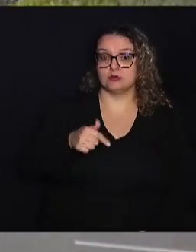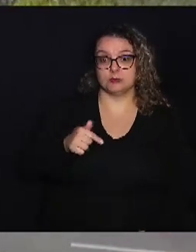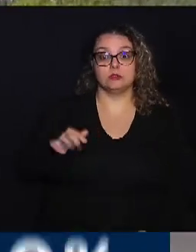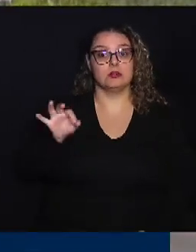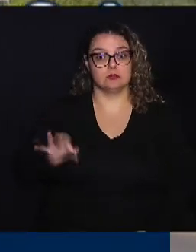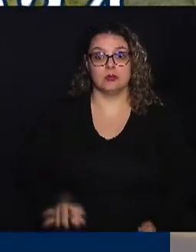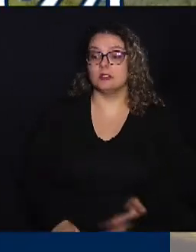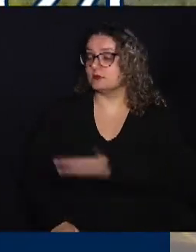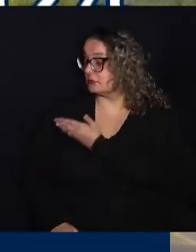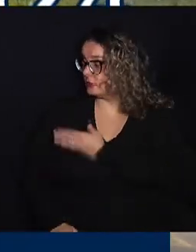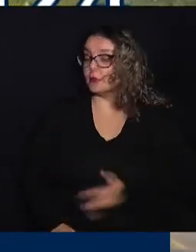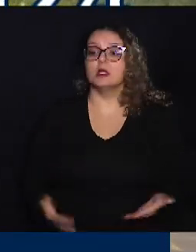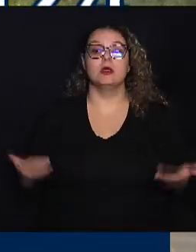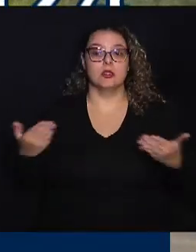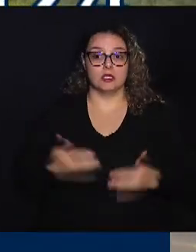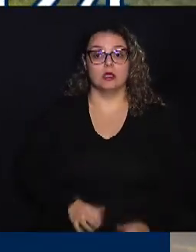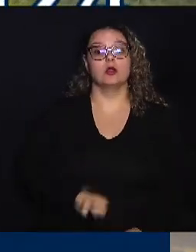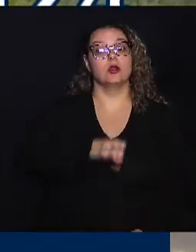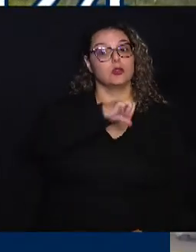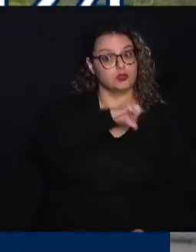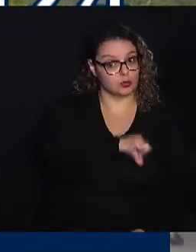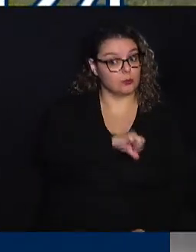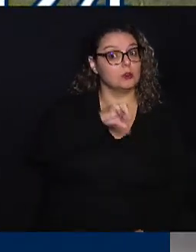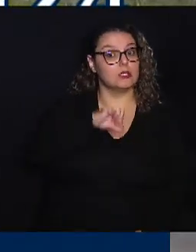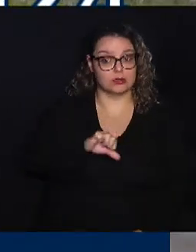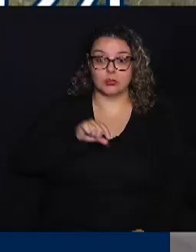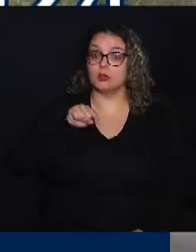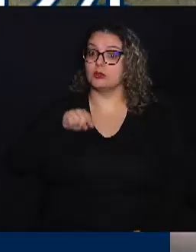66,77%. E agora